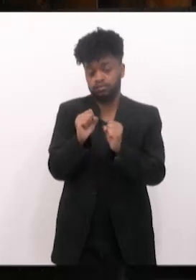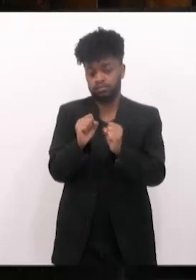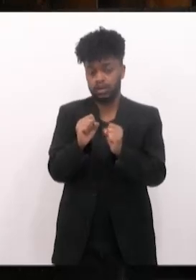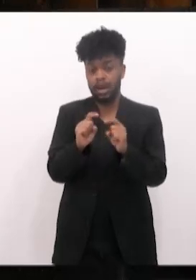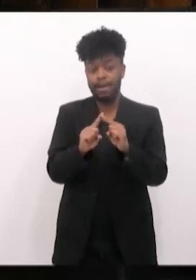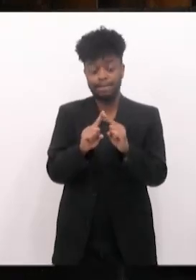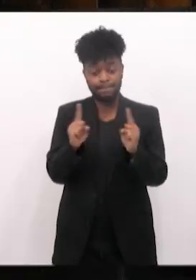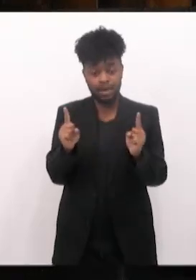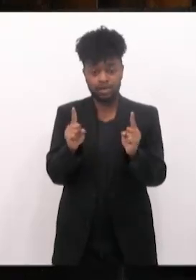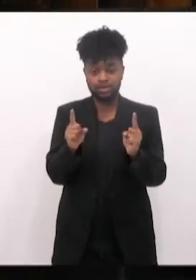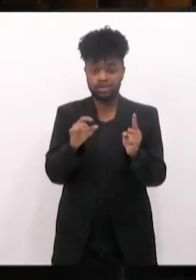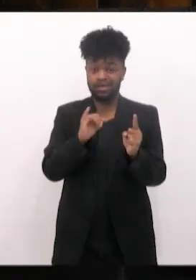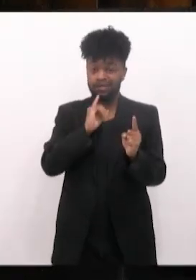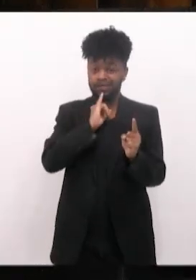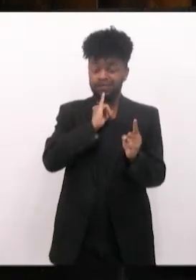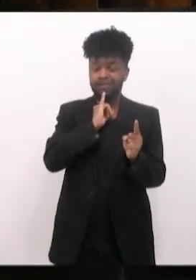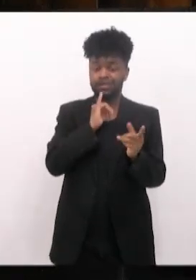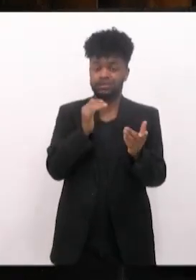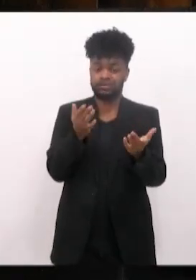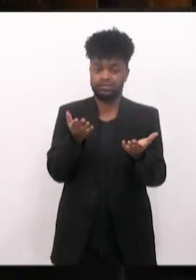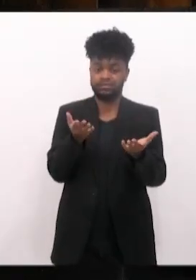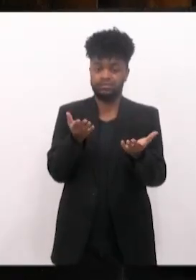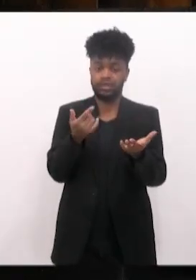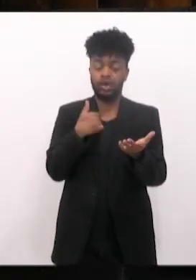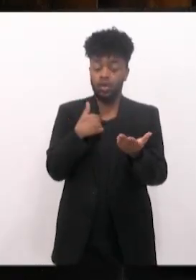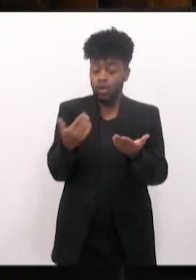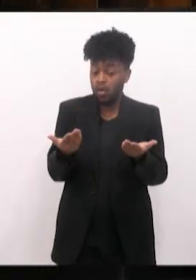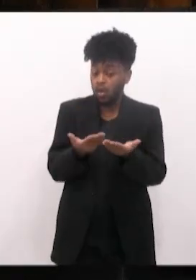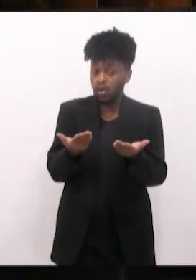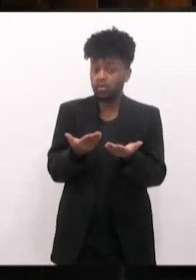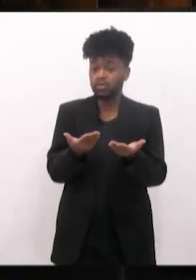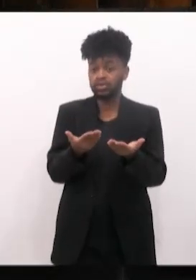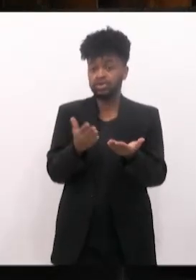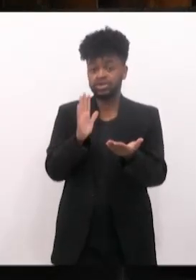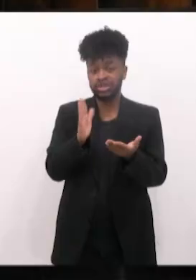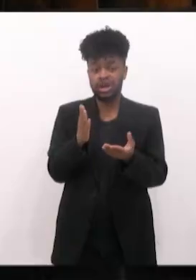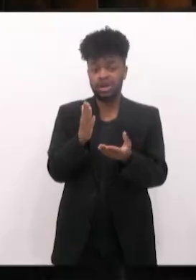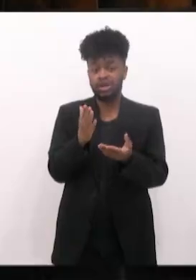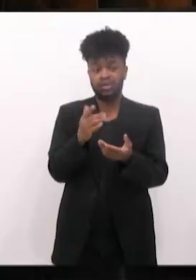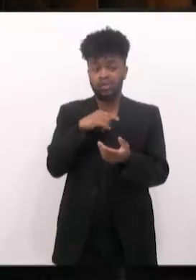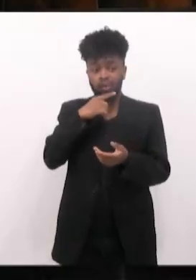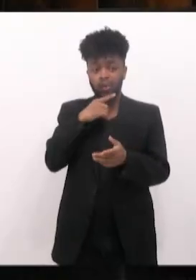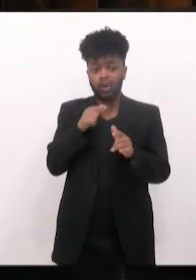Mas, infelizmente, eu hoje estou ficando com a minha mão atada.